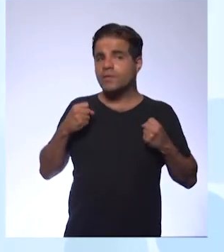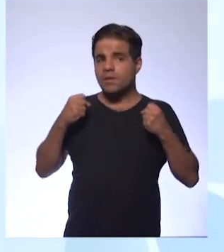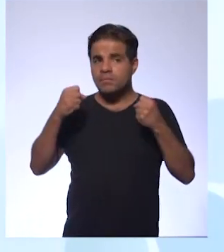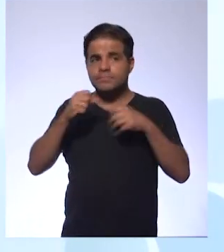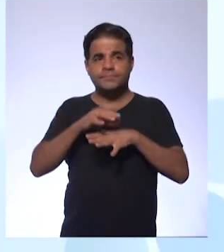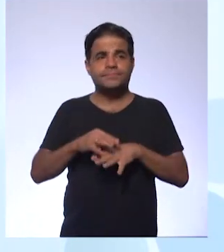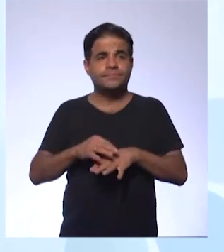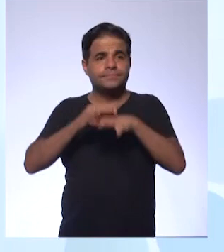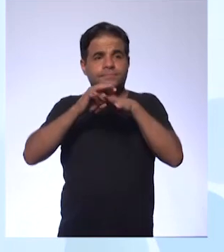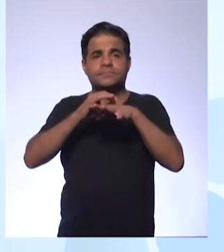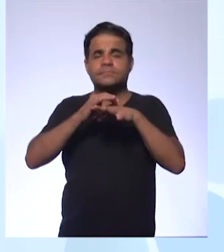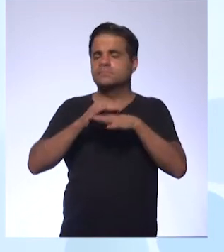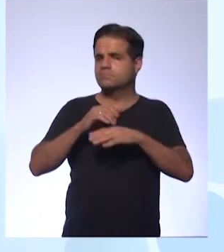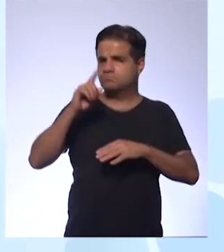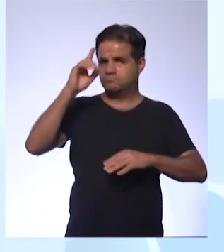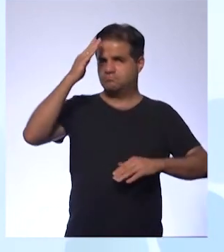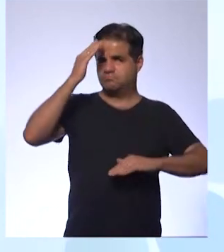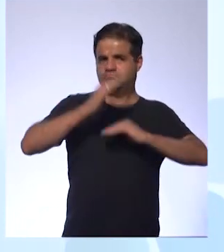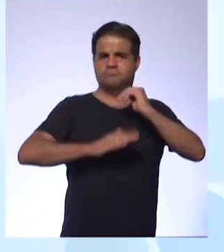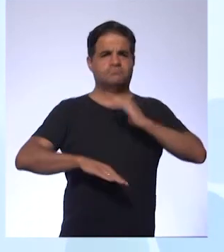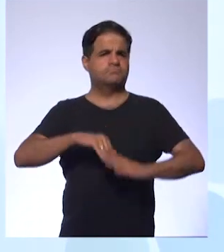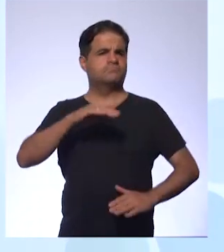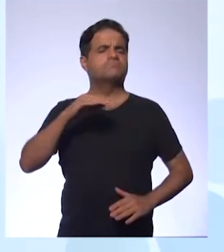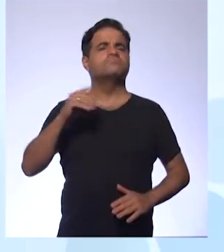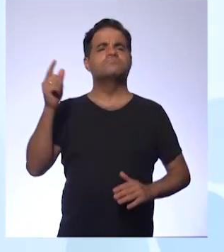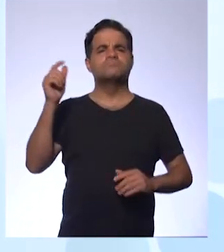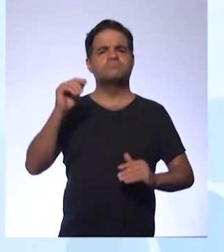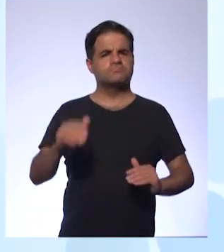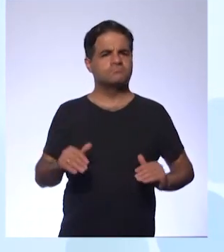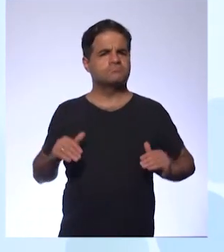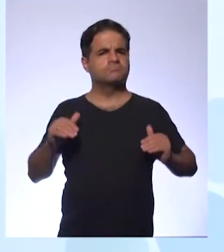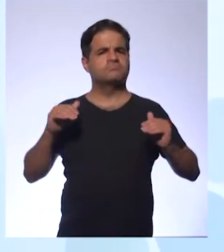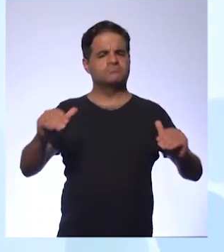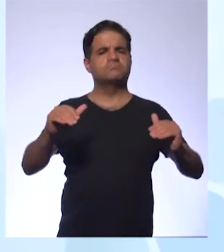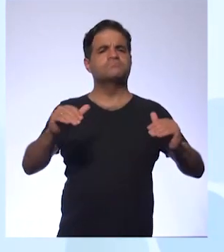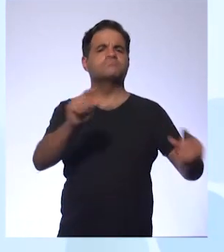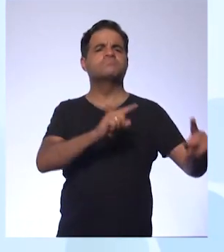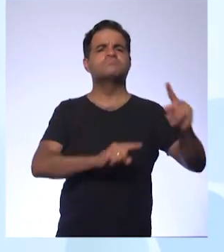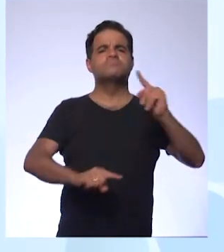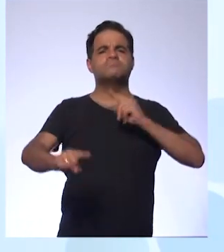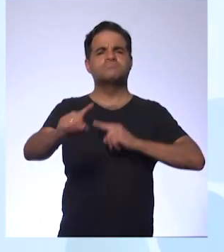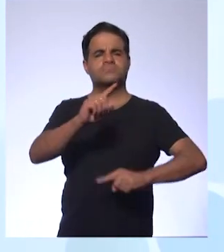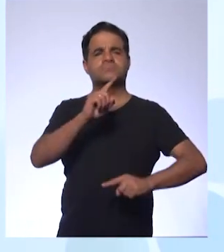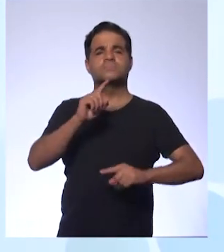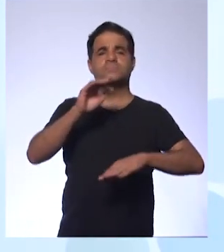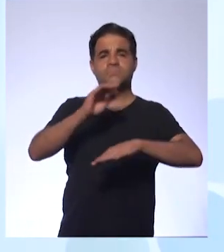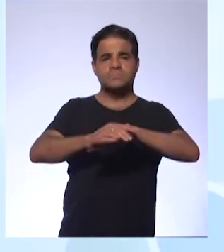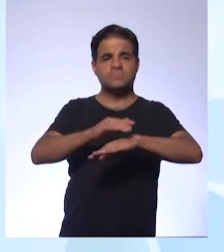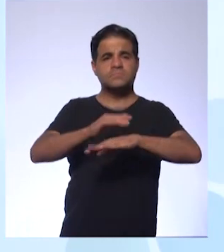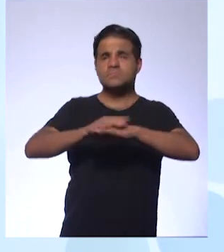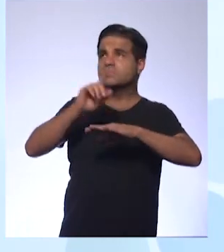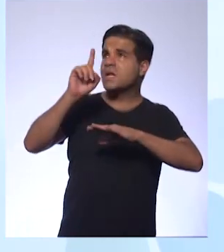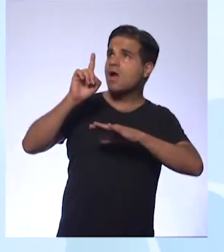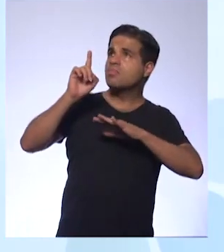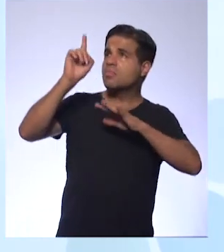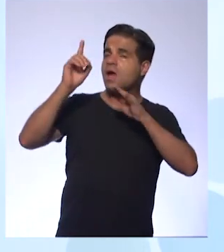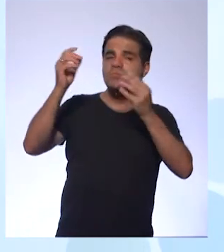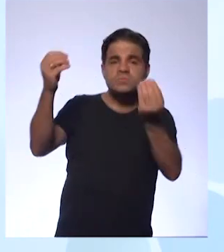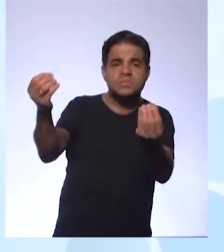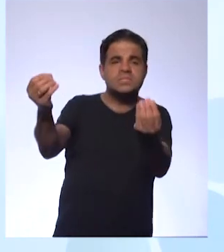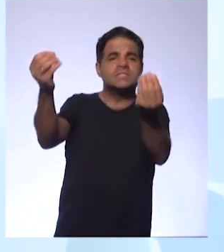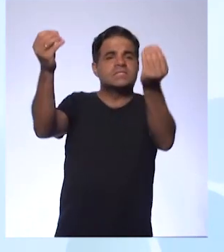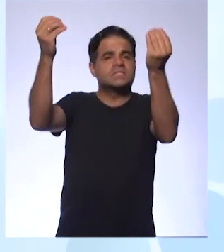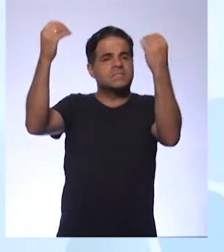da liderança, o dom de liderar, né, um povo, uma nação, é uma atribuição de Deus dada a